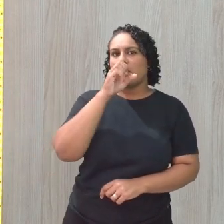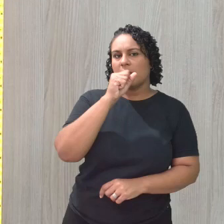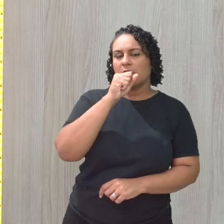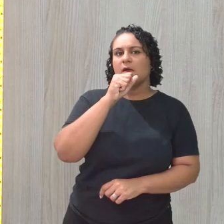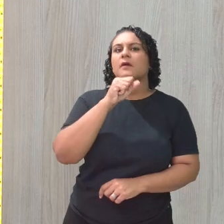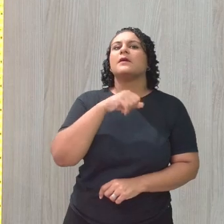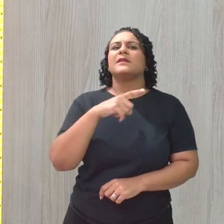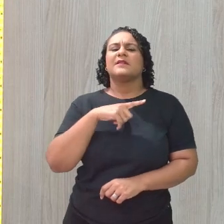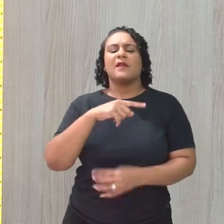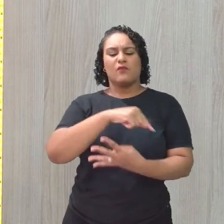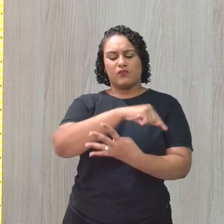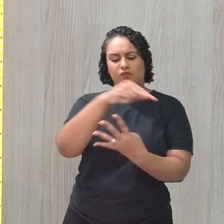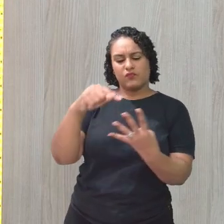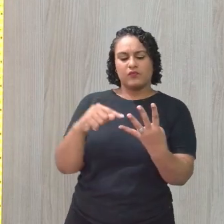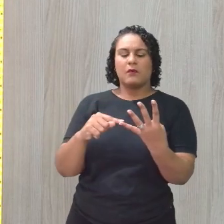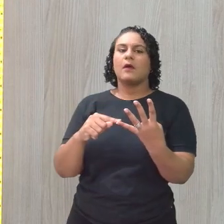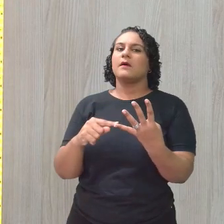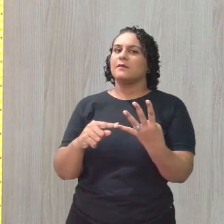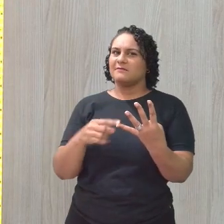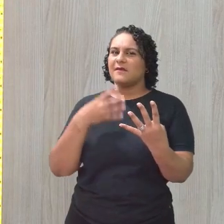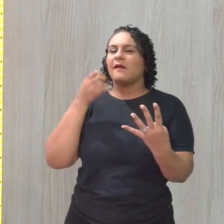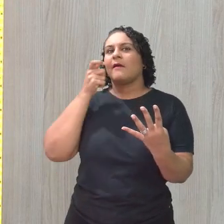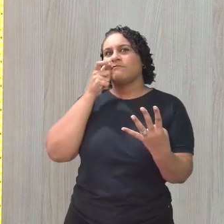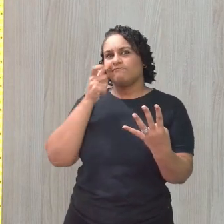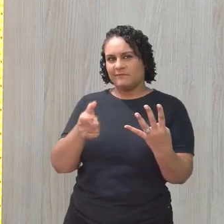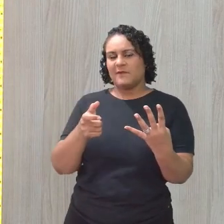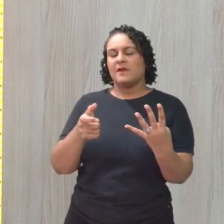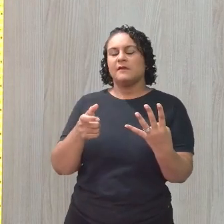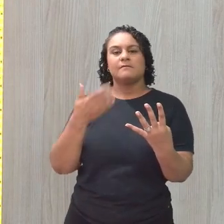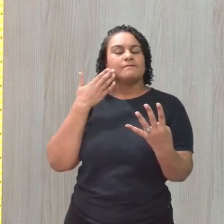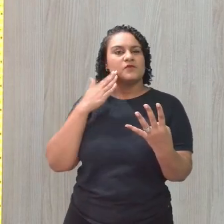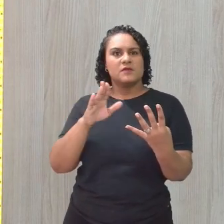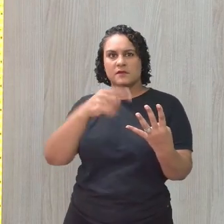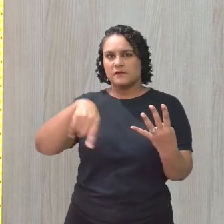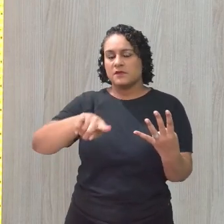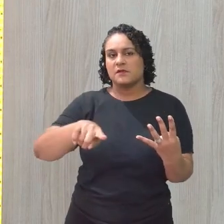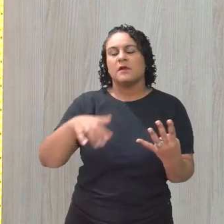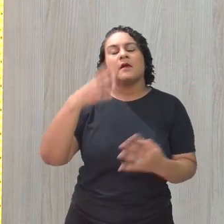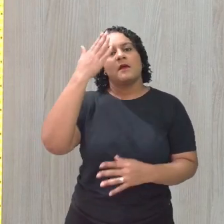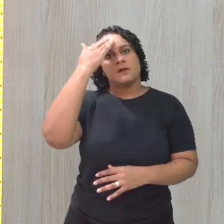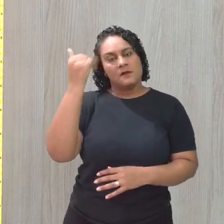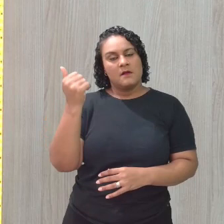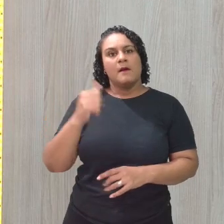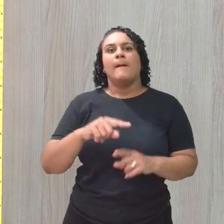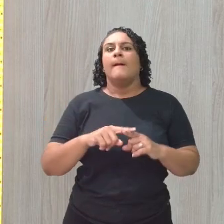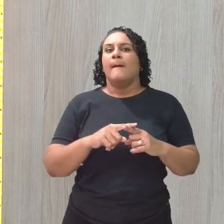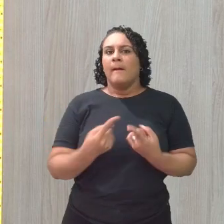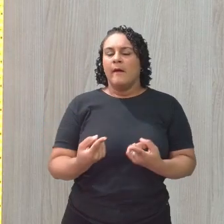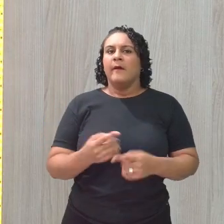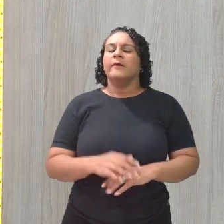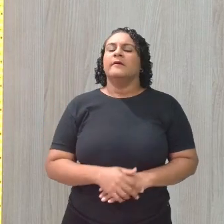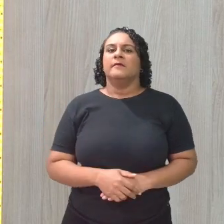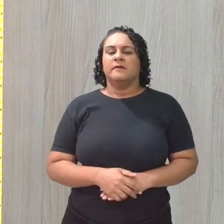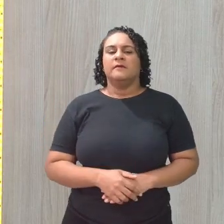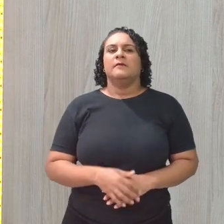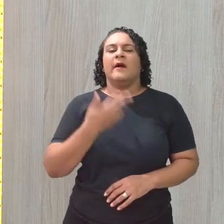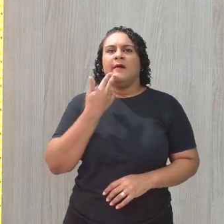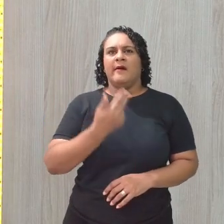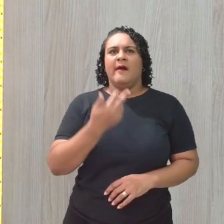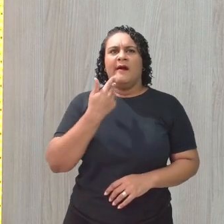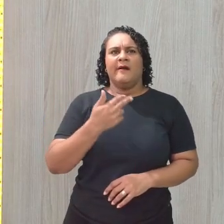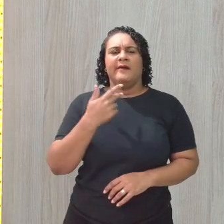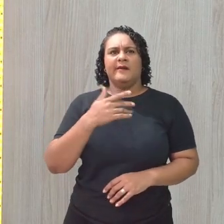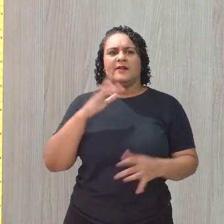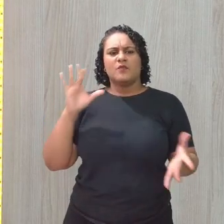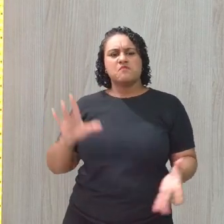ou bergamota, que eu acho bem interessante, assim, não sei se vocês sabiam. Não. Mas o que é que torna a nossa língua uma só,